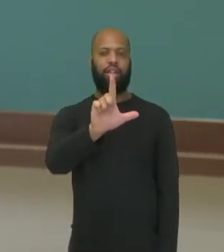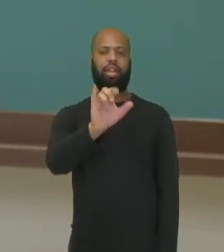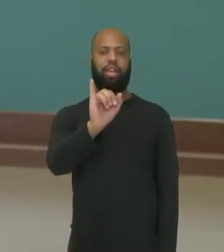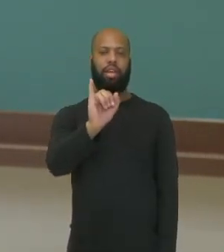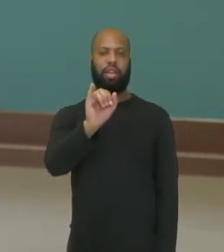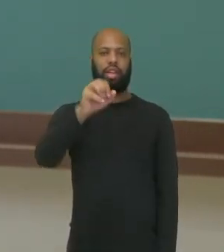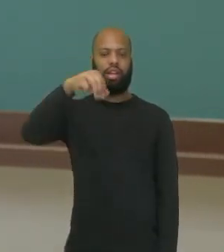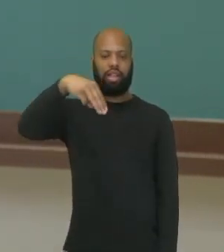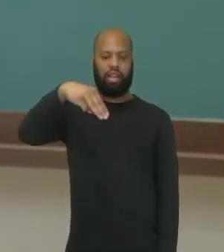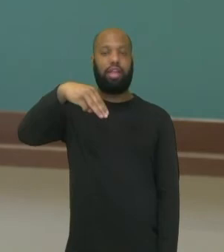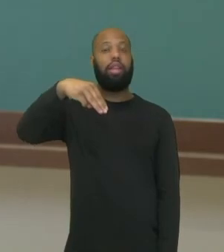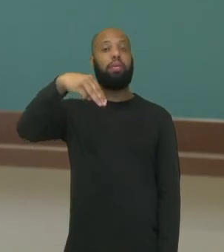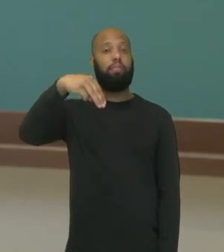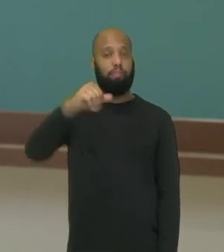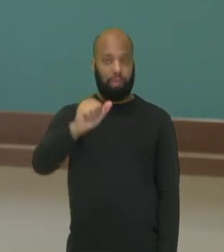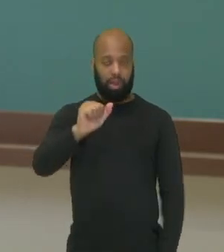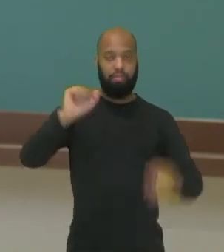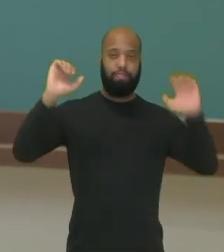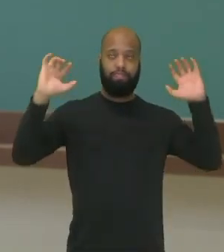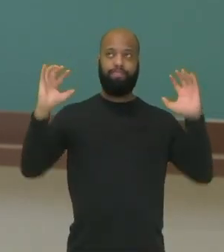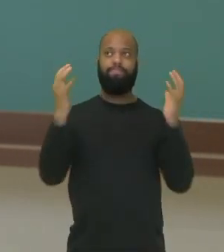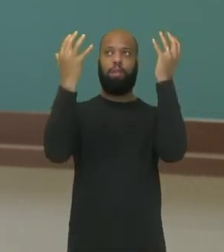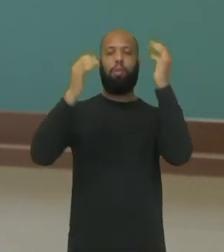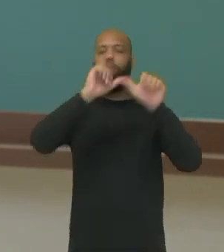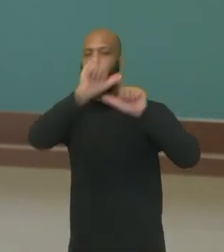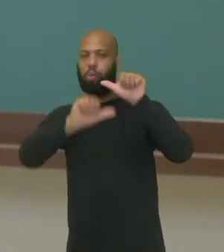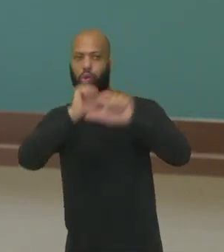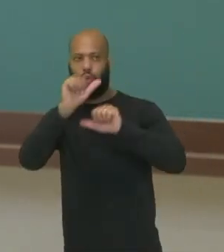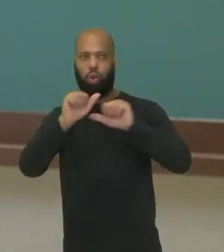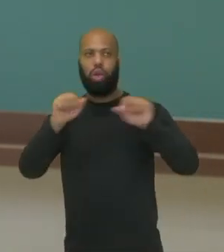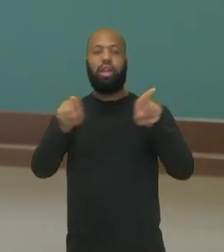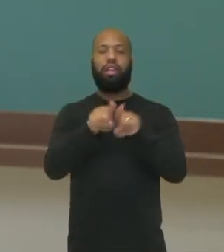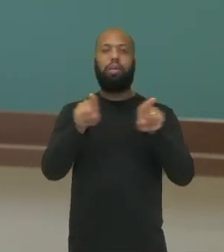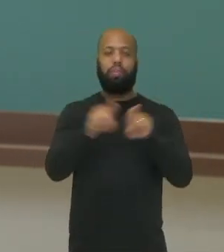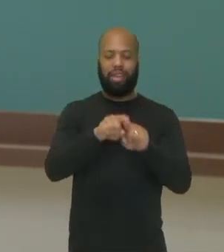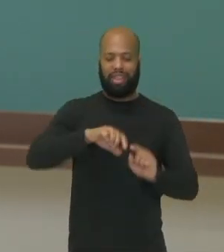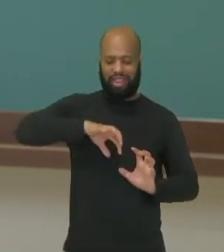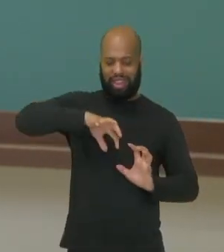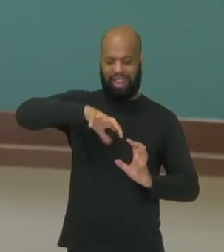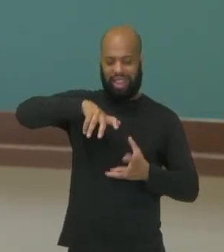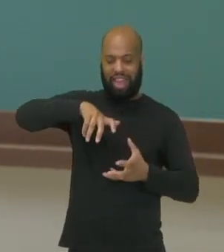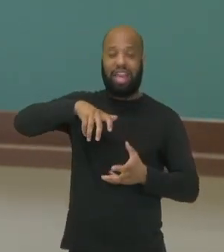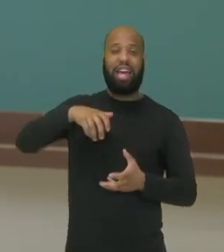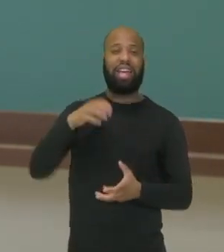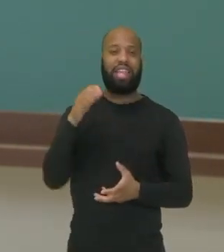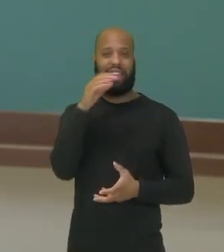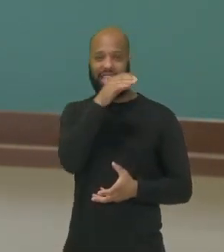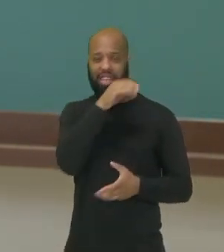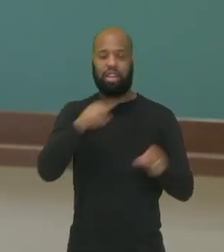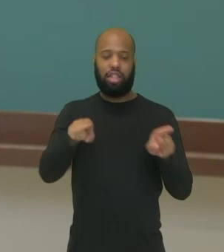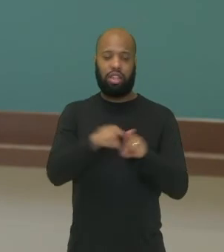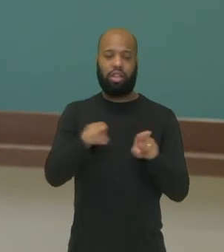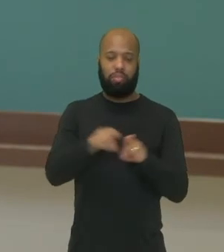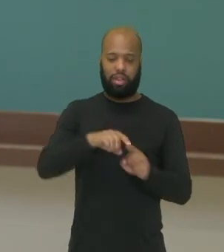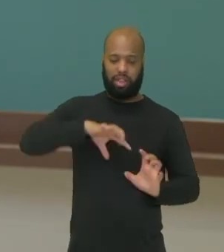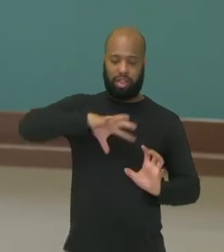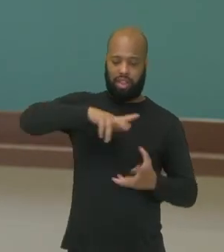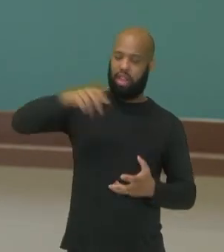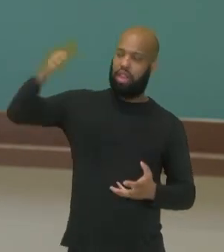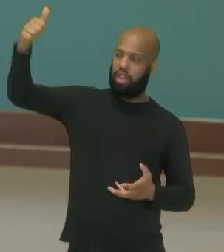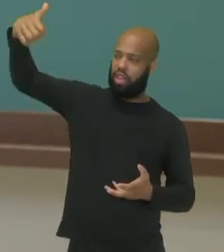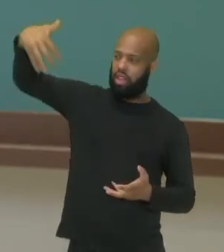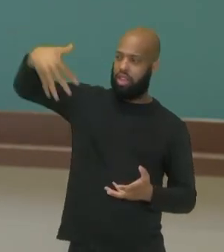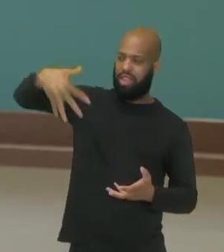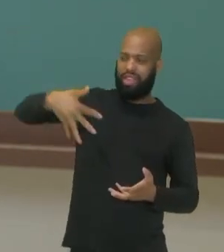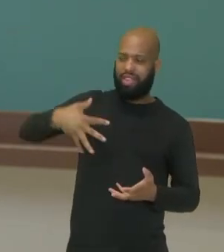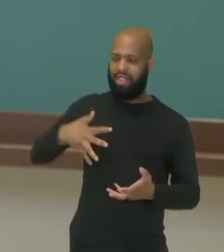agora. Mudanças climáticas, aquecimento global e efeito estufa. Já viu falar, você já deve ter